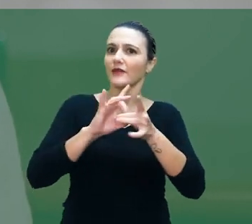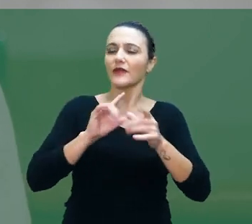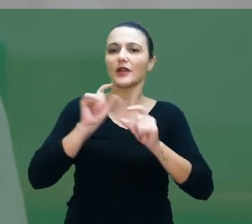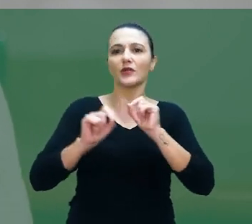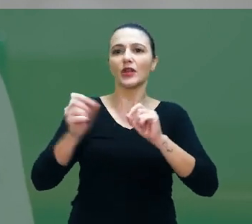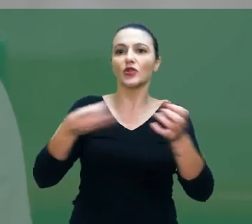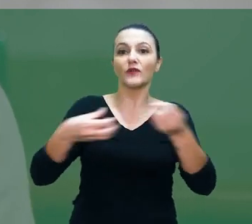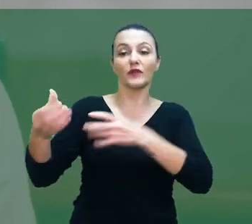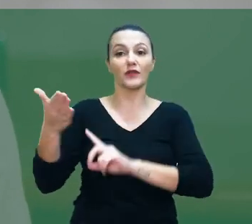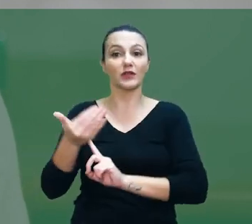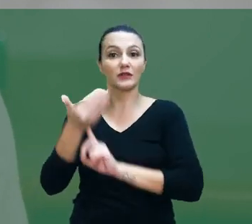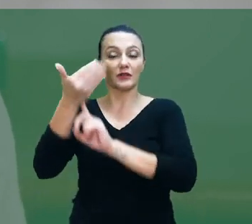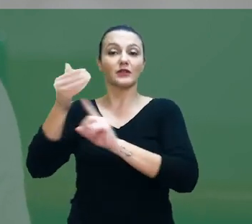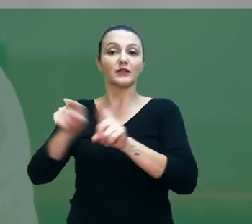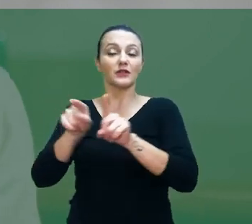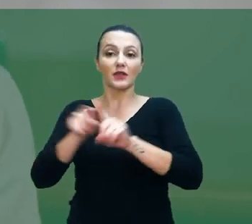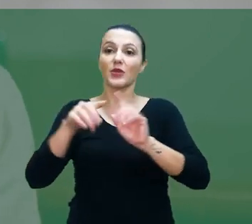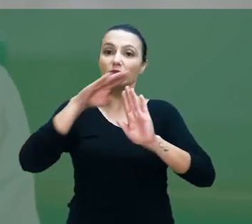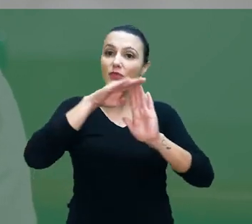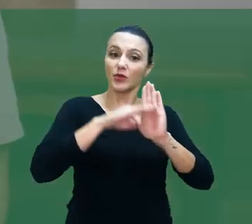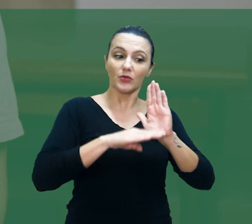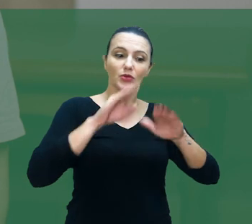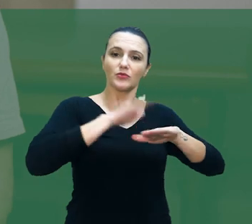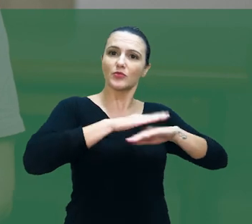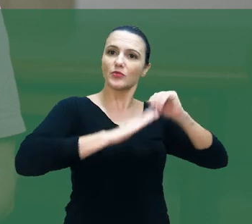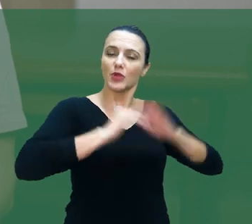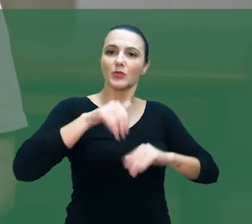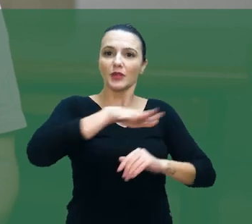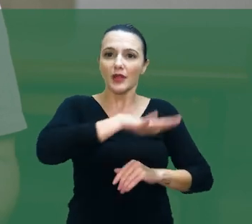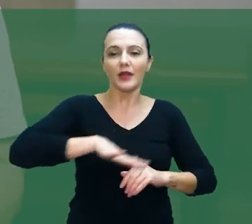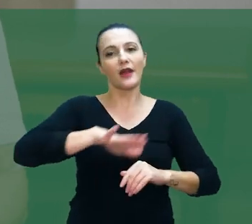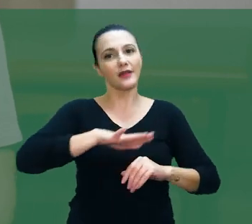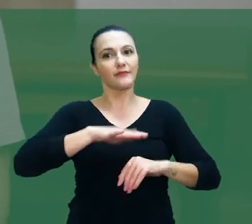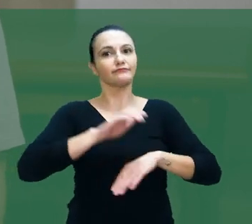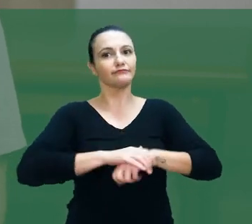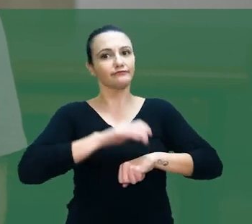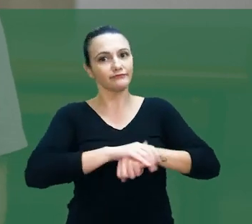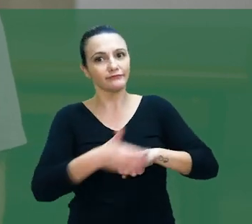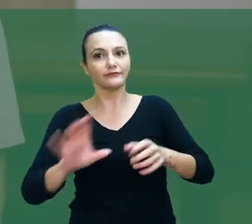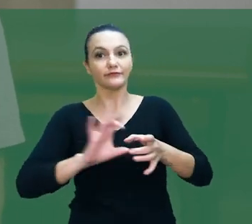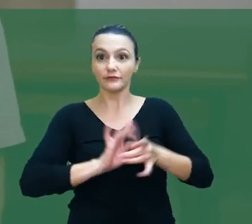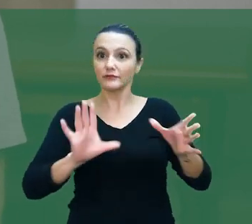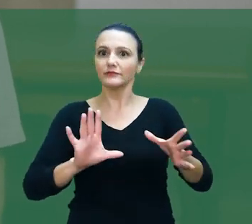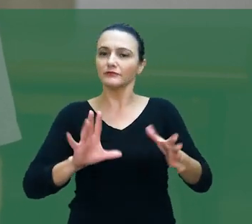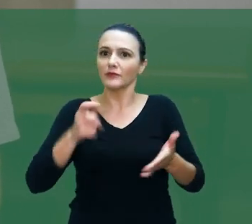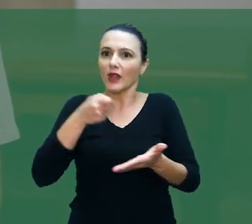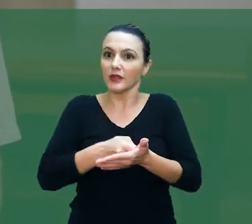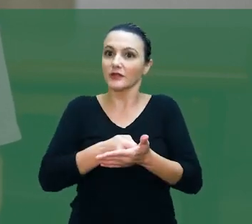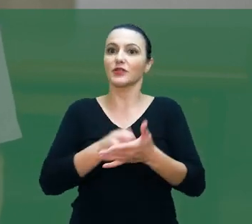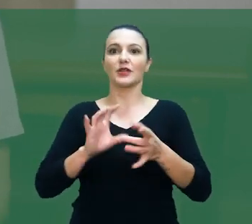uma regulamentação própria no âmbito das democracias. Aliás, as democracias garantem liberdades, mas é claro que